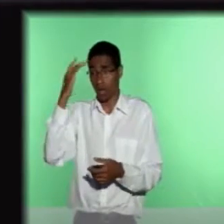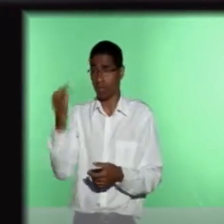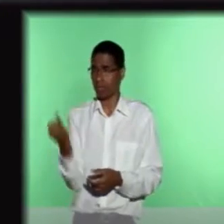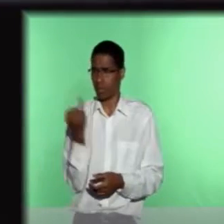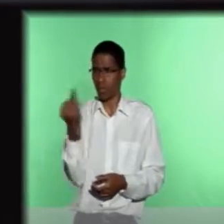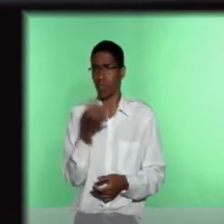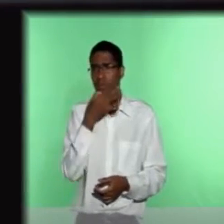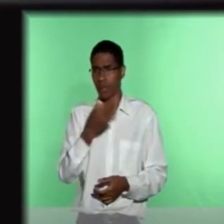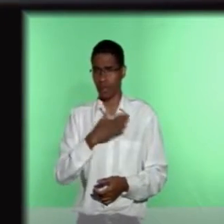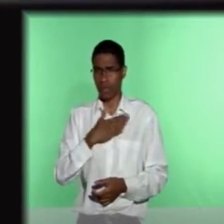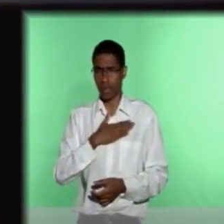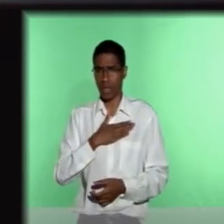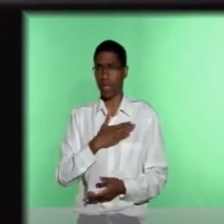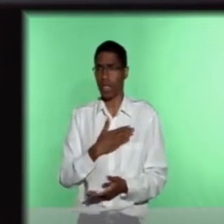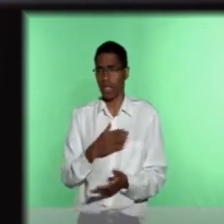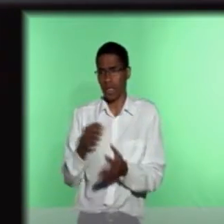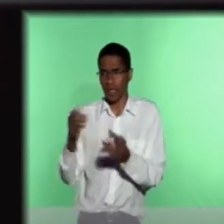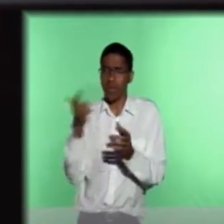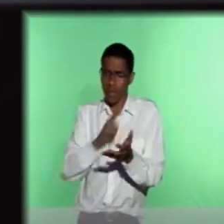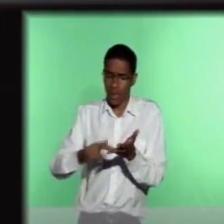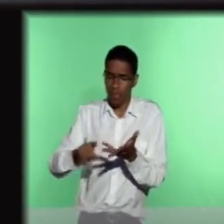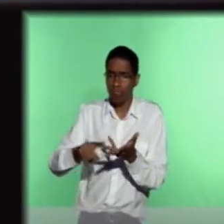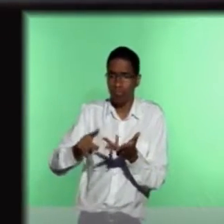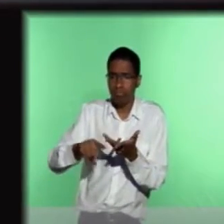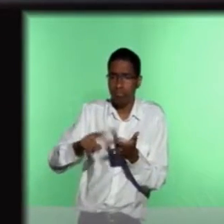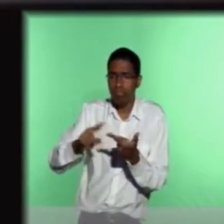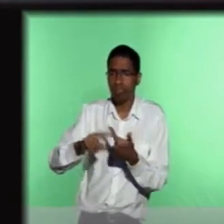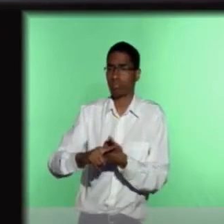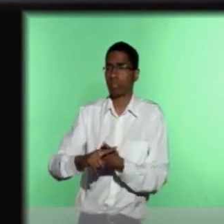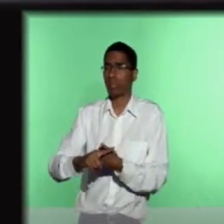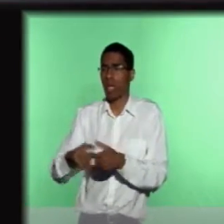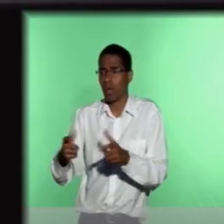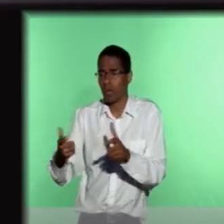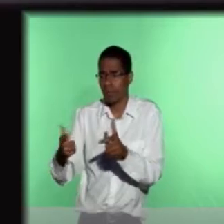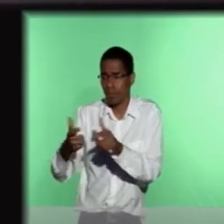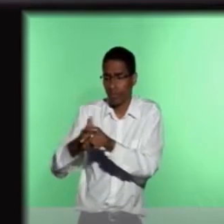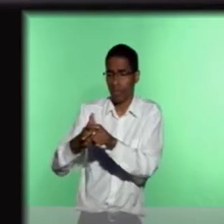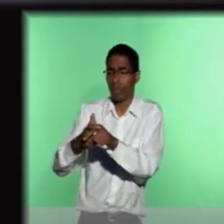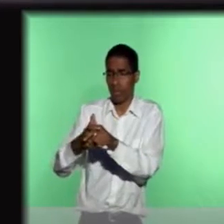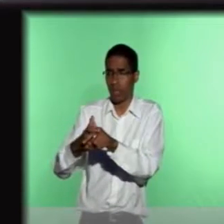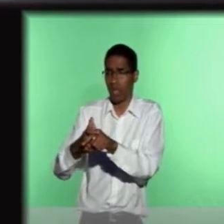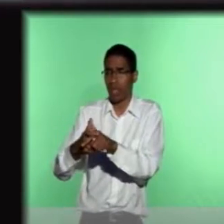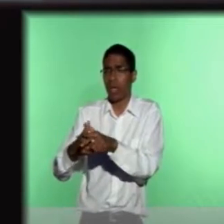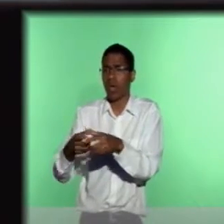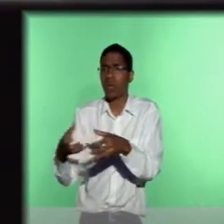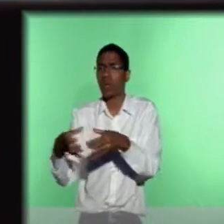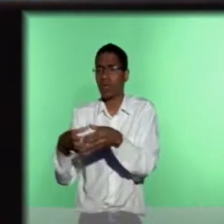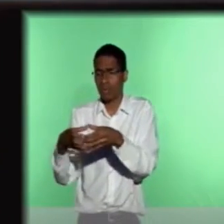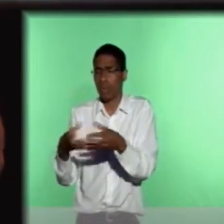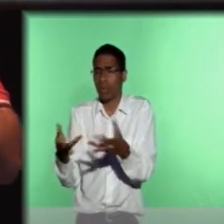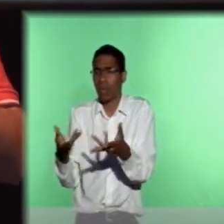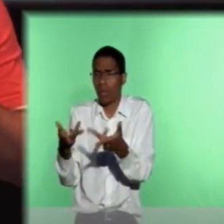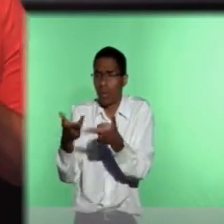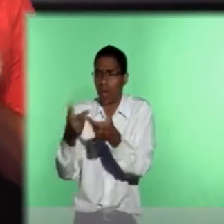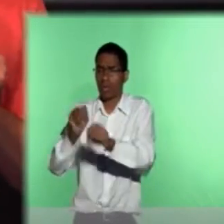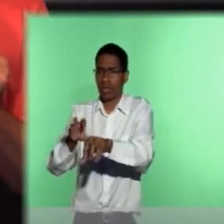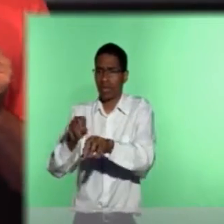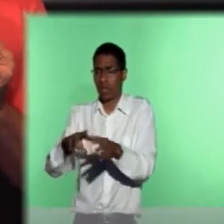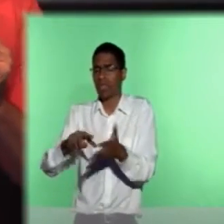é que elas dão conta de um microcosmo sobre qualidade da educação. Qualidade da educação vai além